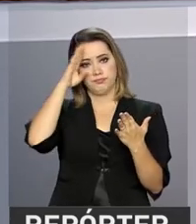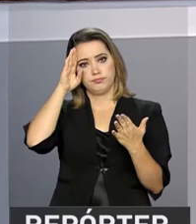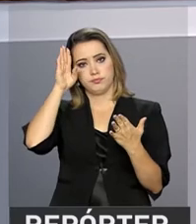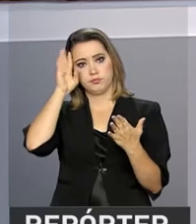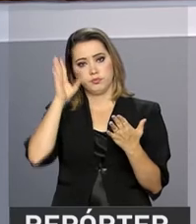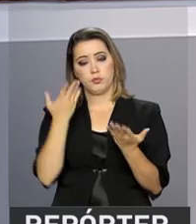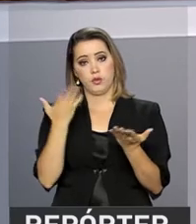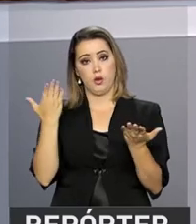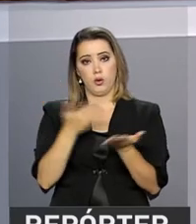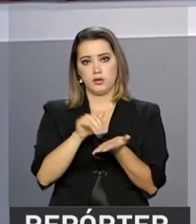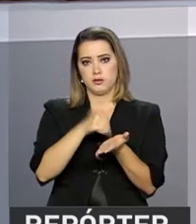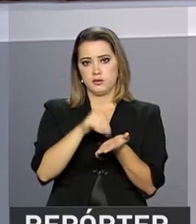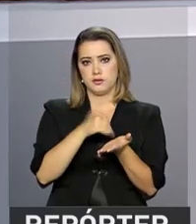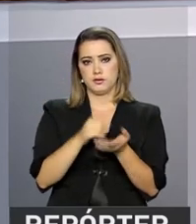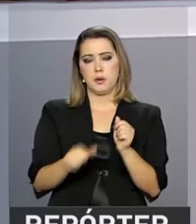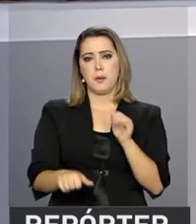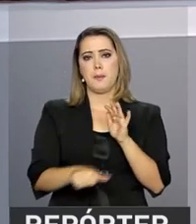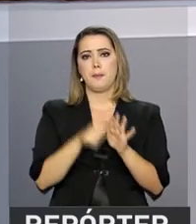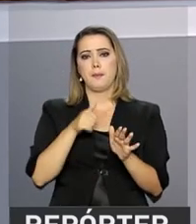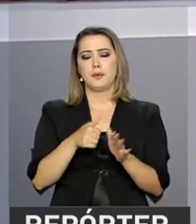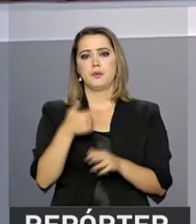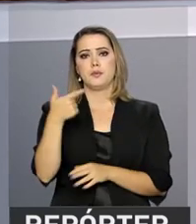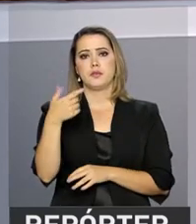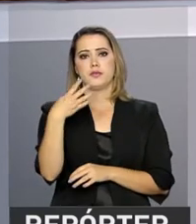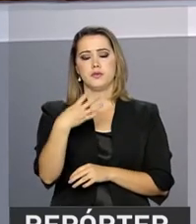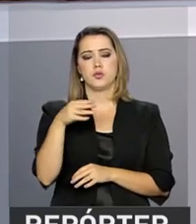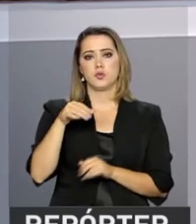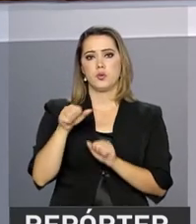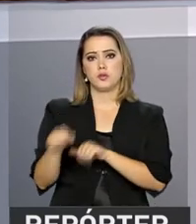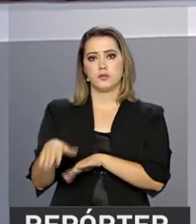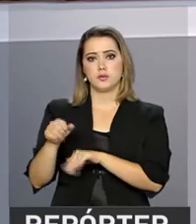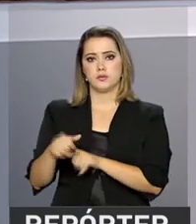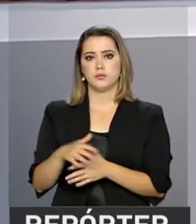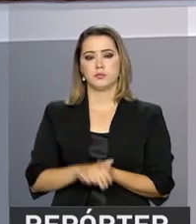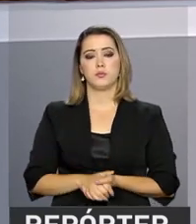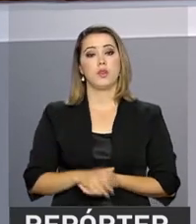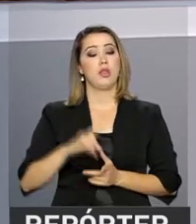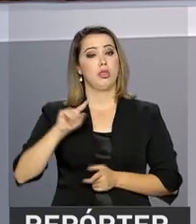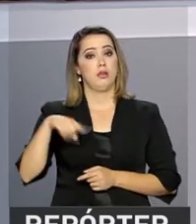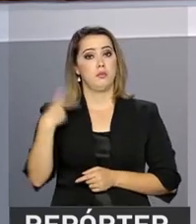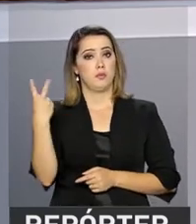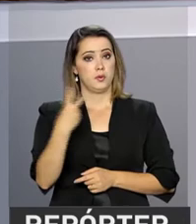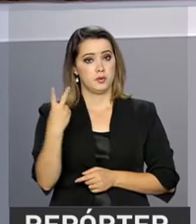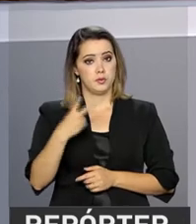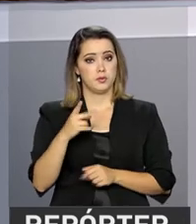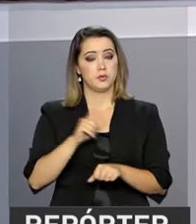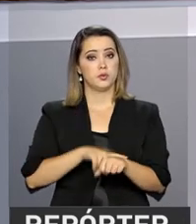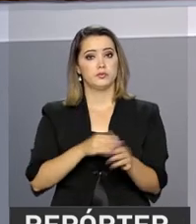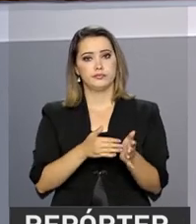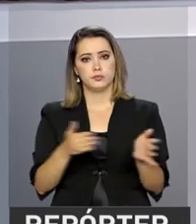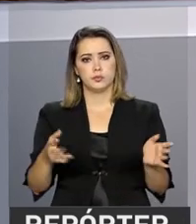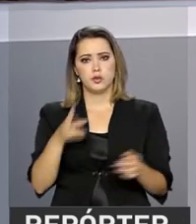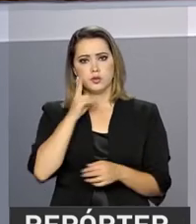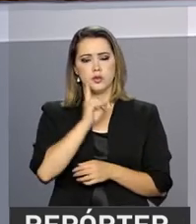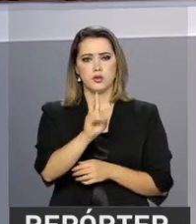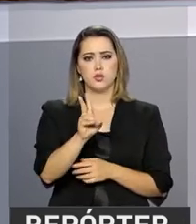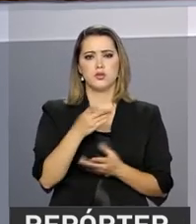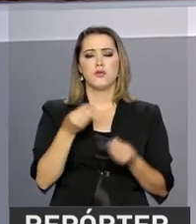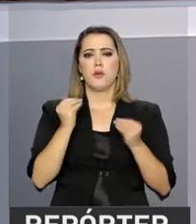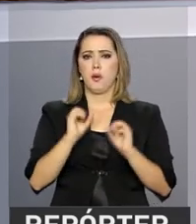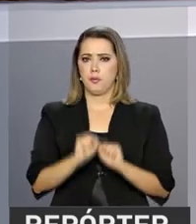etapa que tem uma avaliação escrita está marcada para 24 de setembro a segunda fase de avaliação das habilidades clínicas